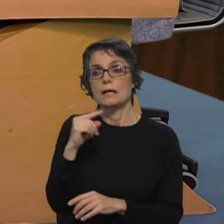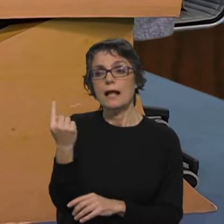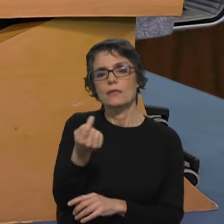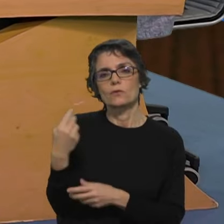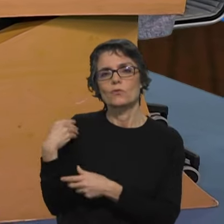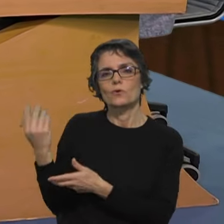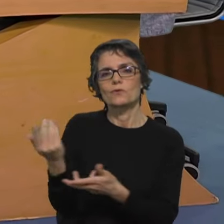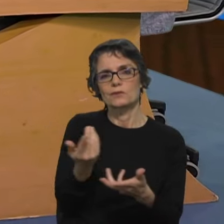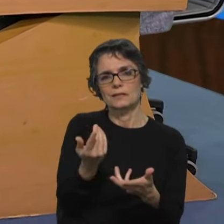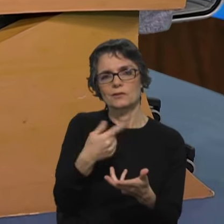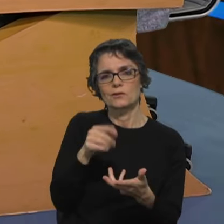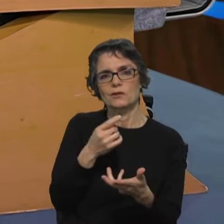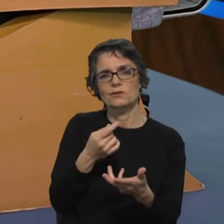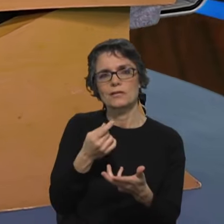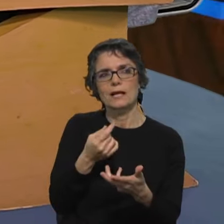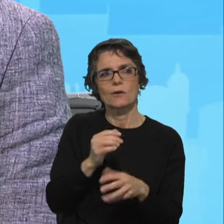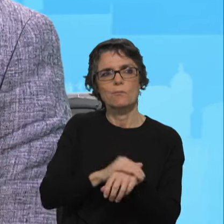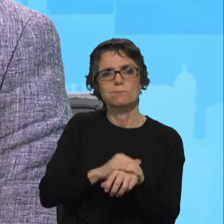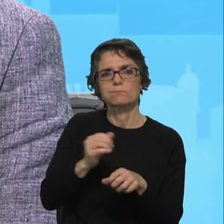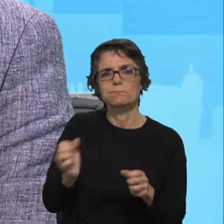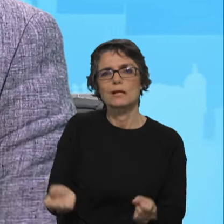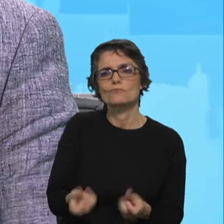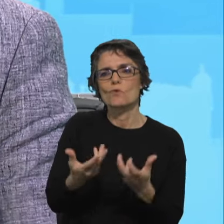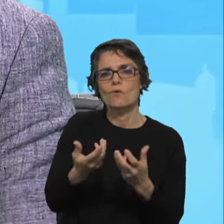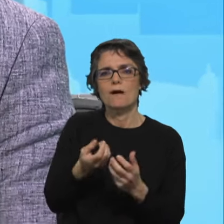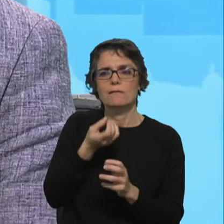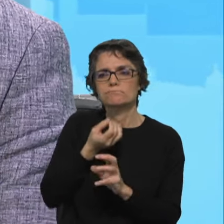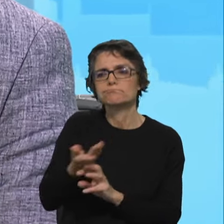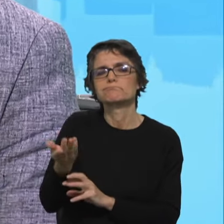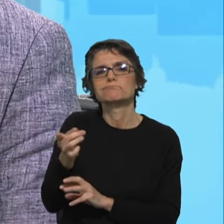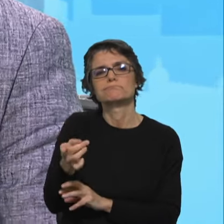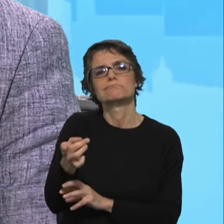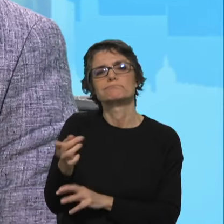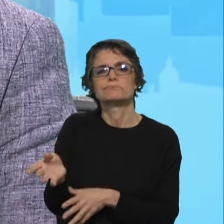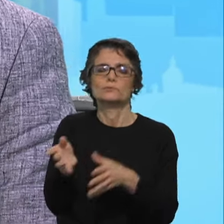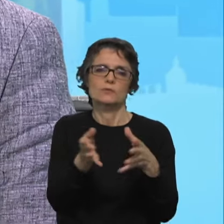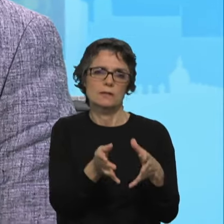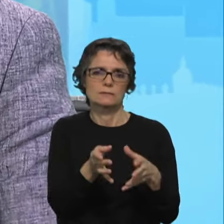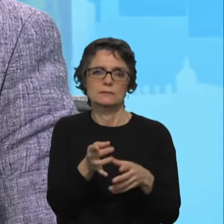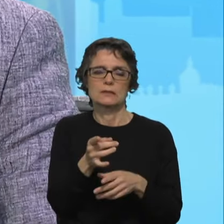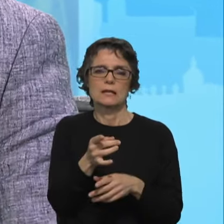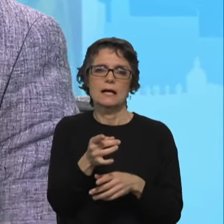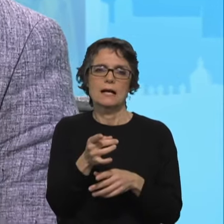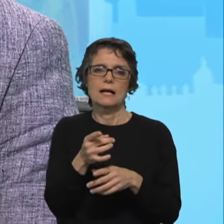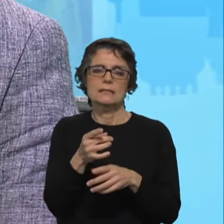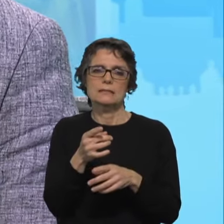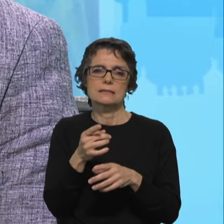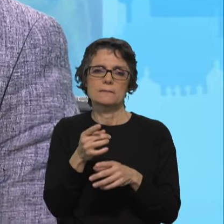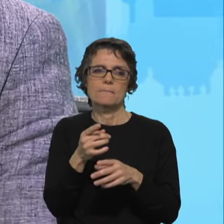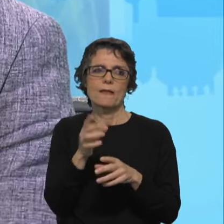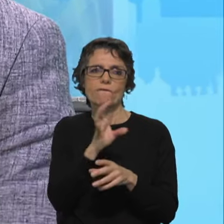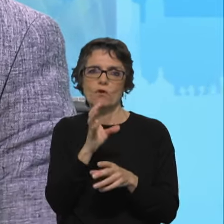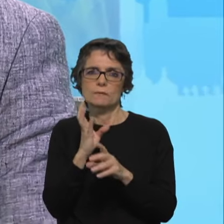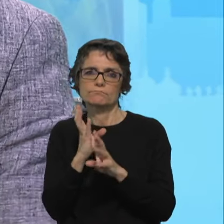indulgência, ao perdão. E, portanto, quer pelos cinco andores que se transportam, quer pelo